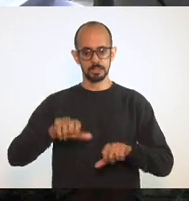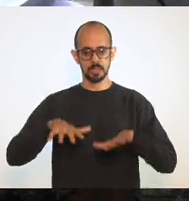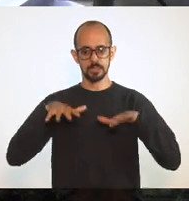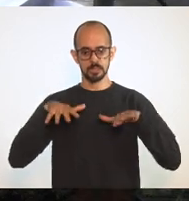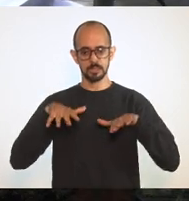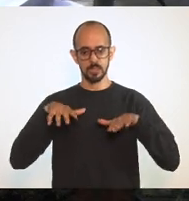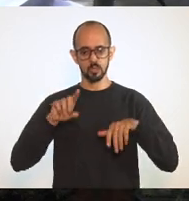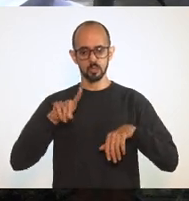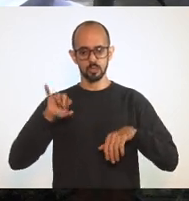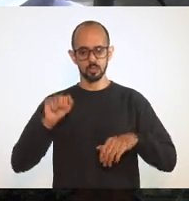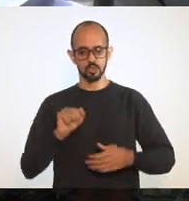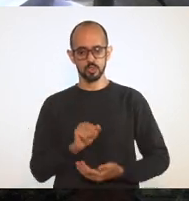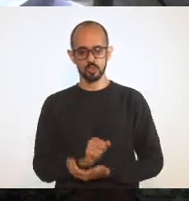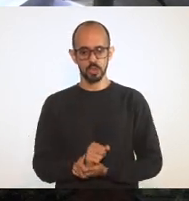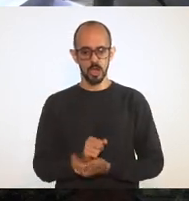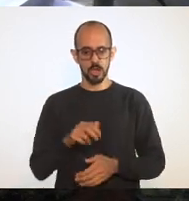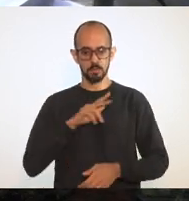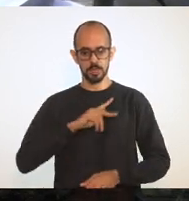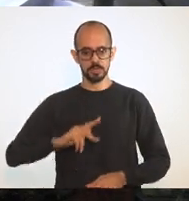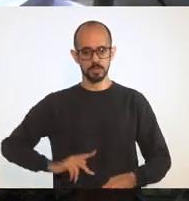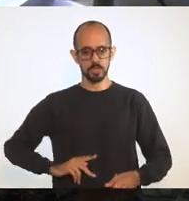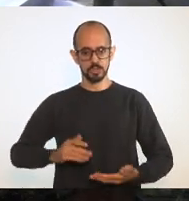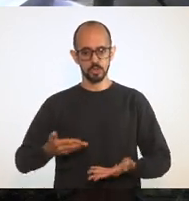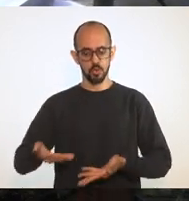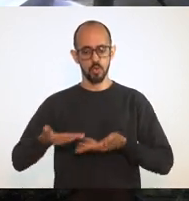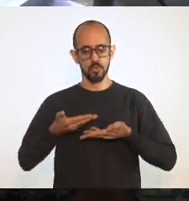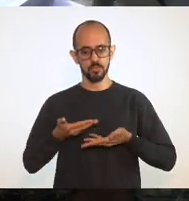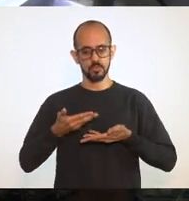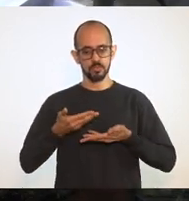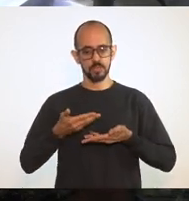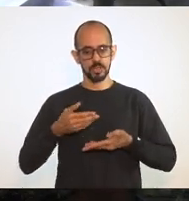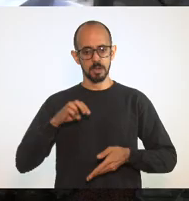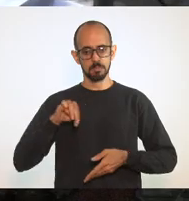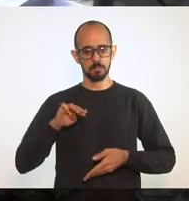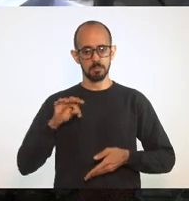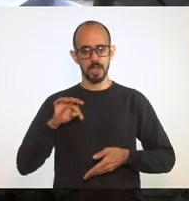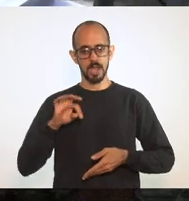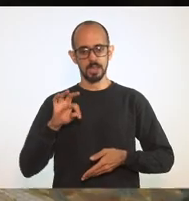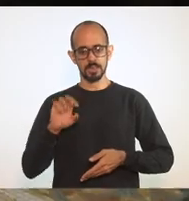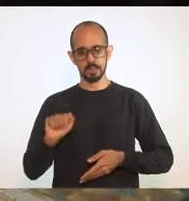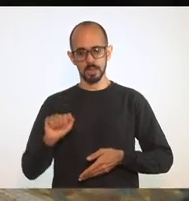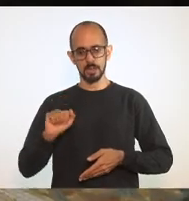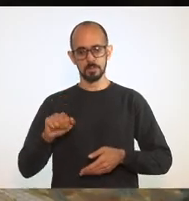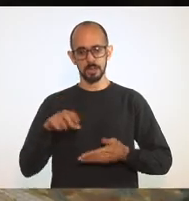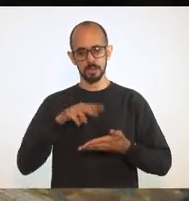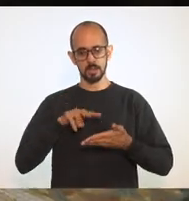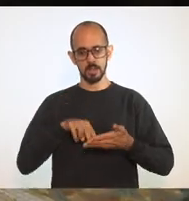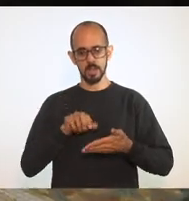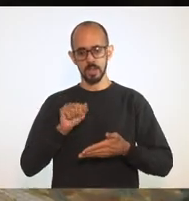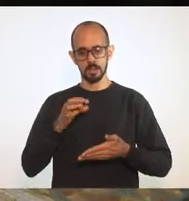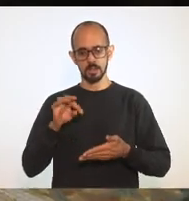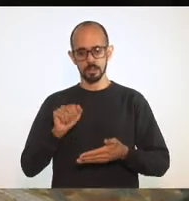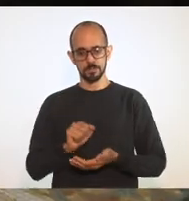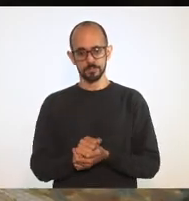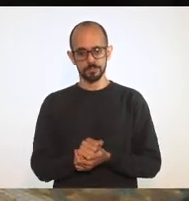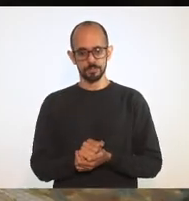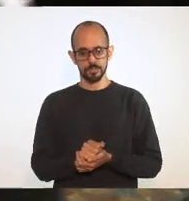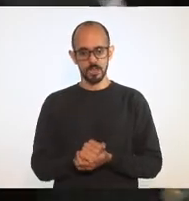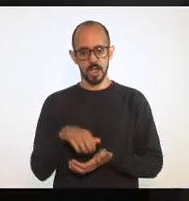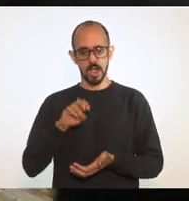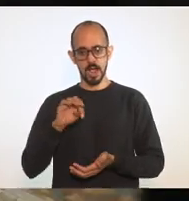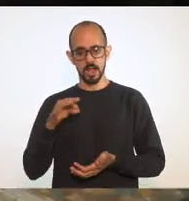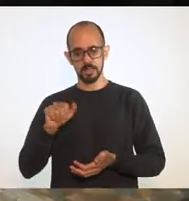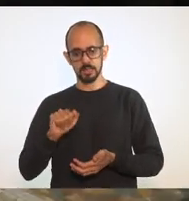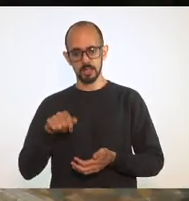do dia. A presidência convida a deputada Marta Rocha para fazer a leitura da ata da sessão anterior. A ata reflete com exatidão